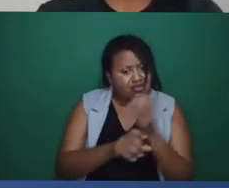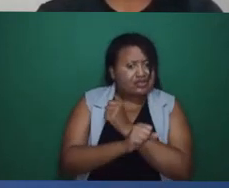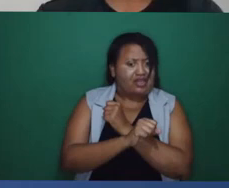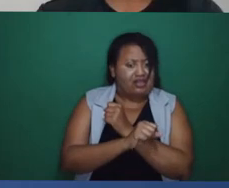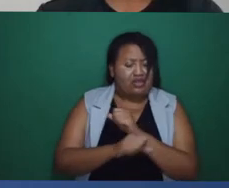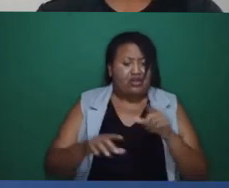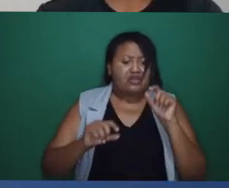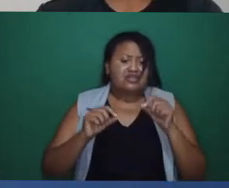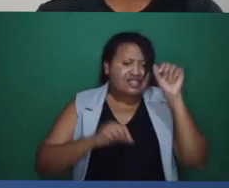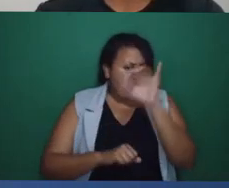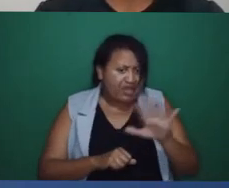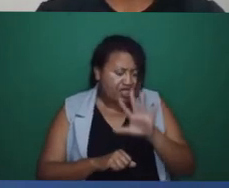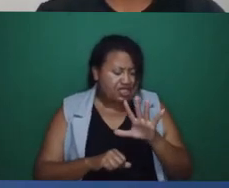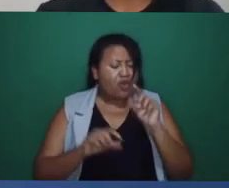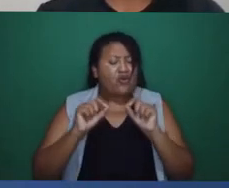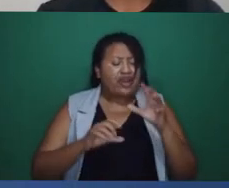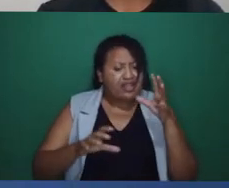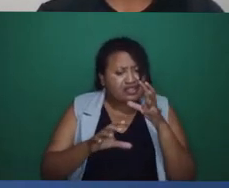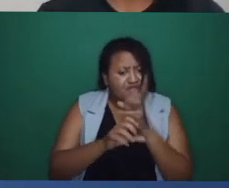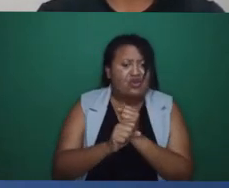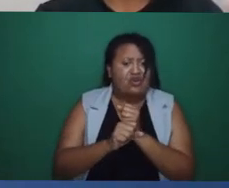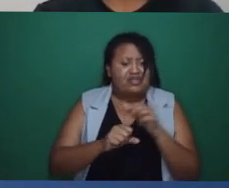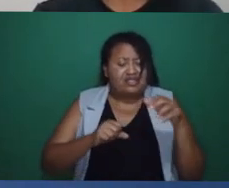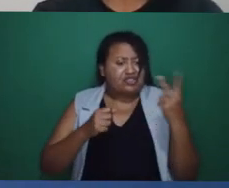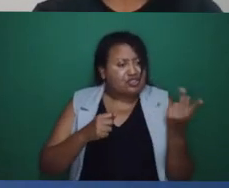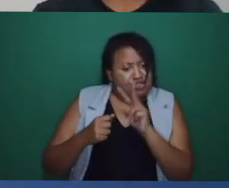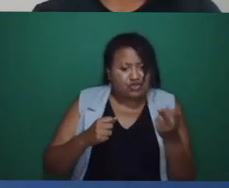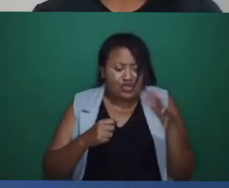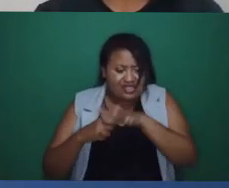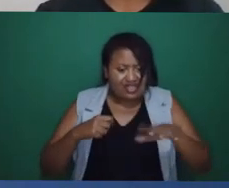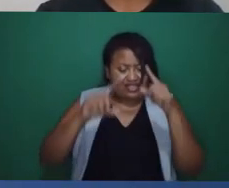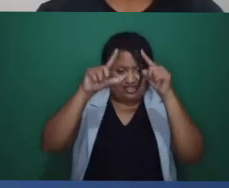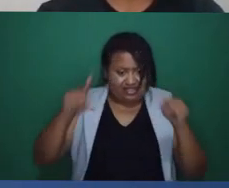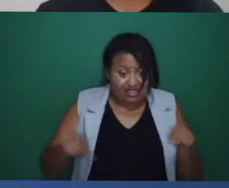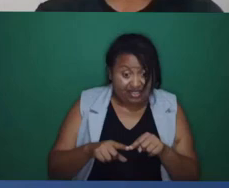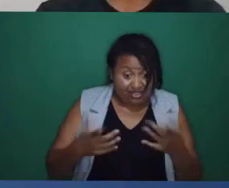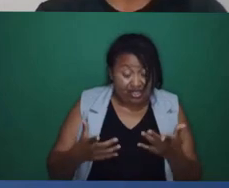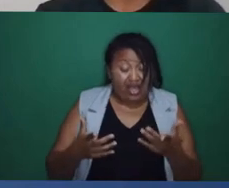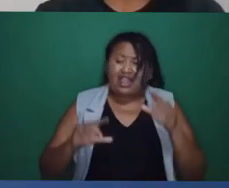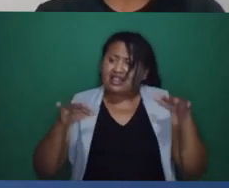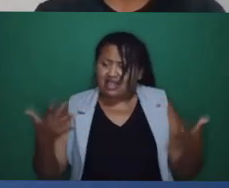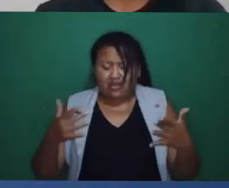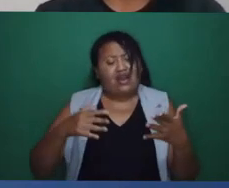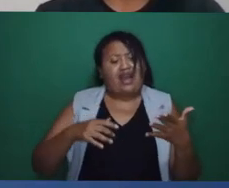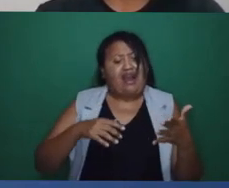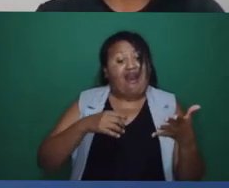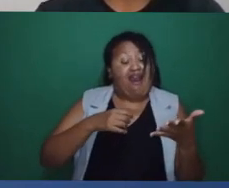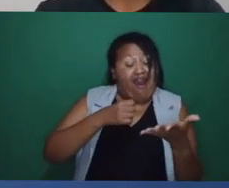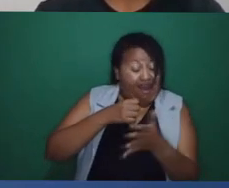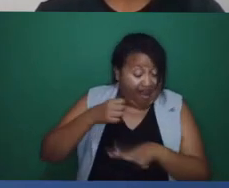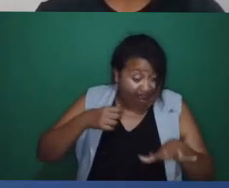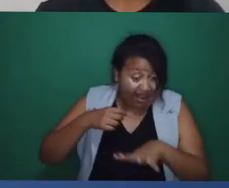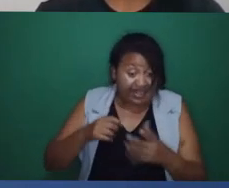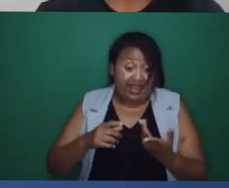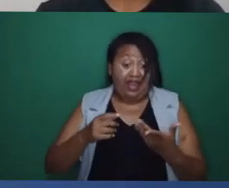seria Justamente a soma dessas duas áreas de triângulo e a área do triângulo é definida por quem base vezes altura